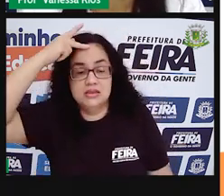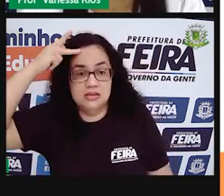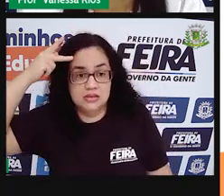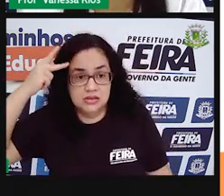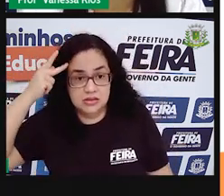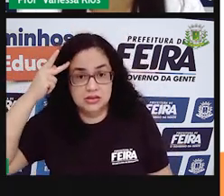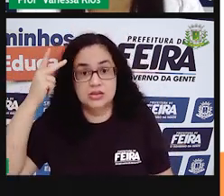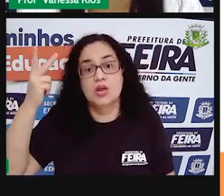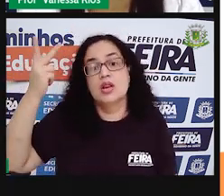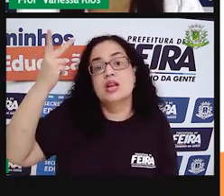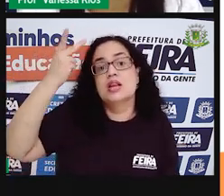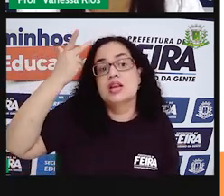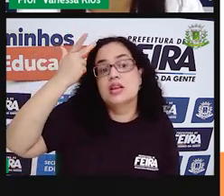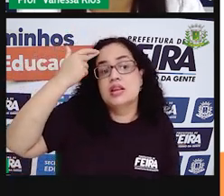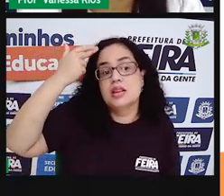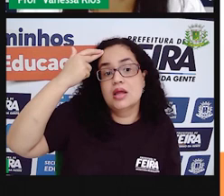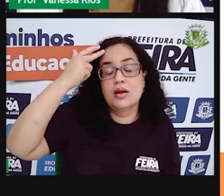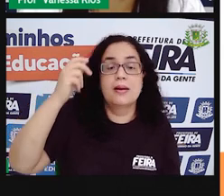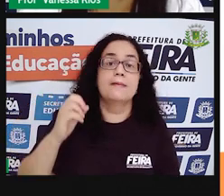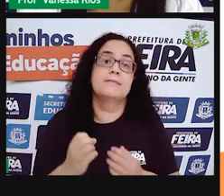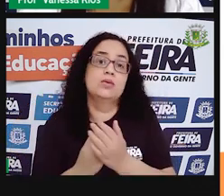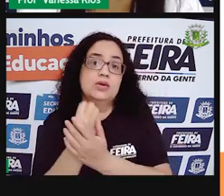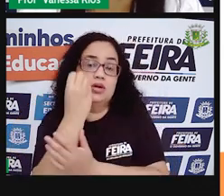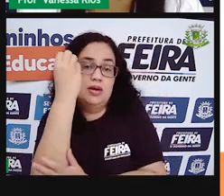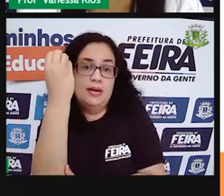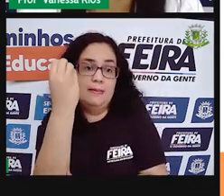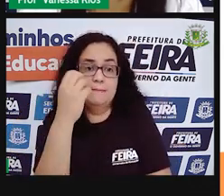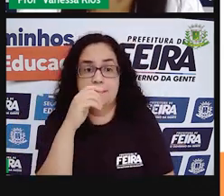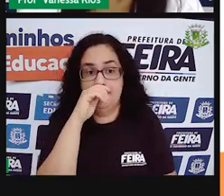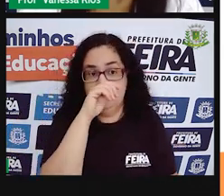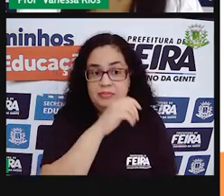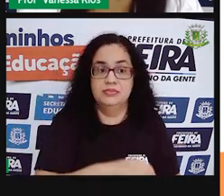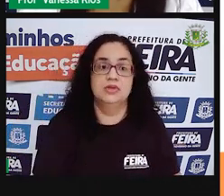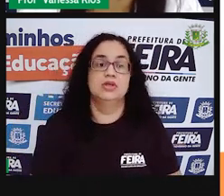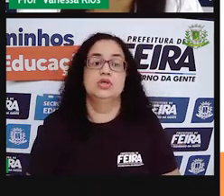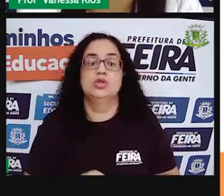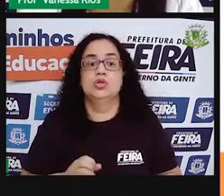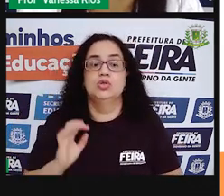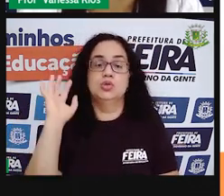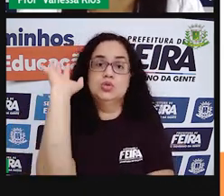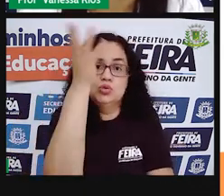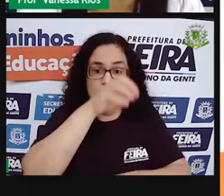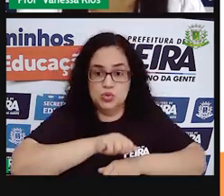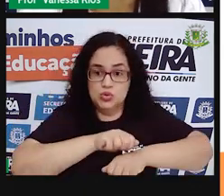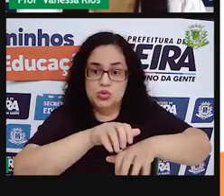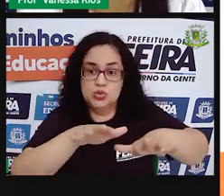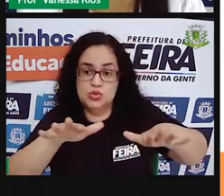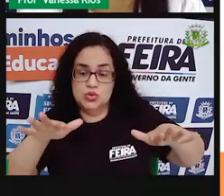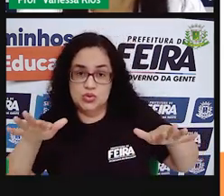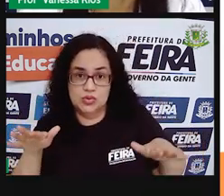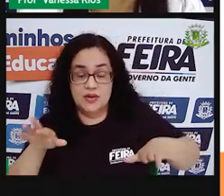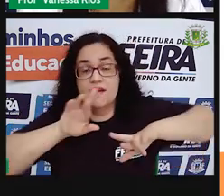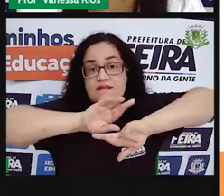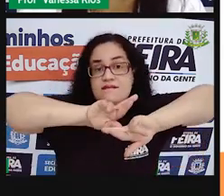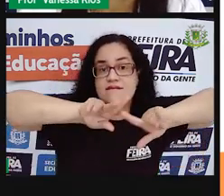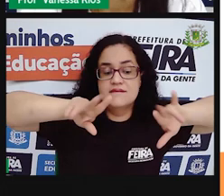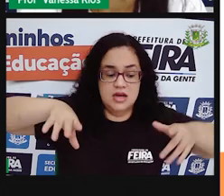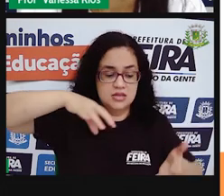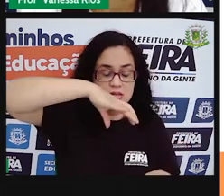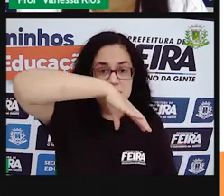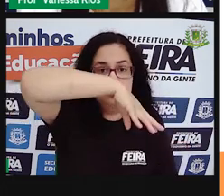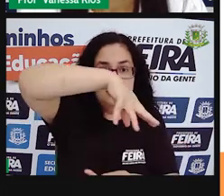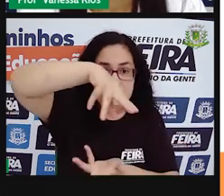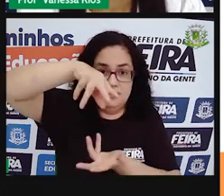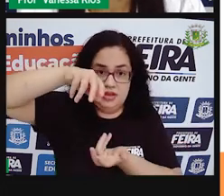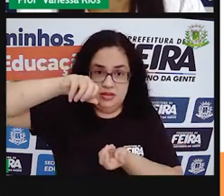Os naturais podem ter origem mineral, vindo lá do solo, né? Do subsolo, das várias camadas.